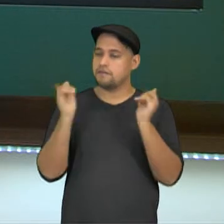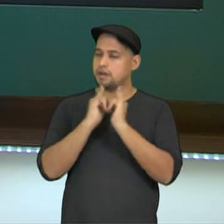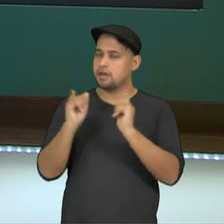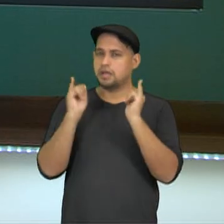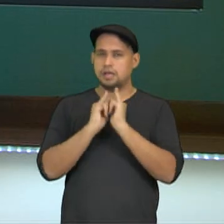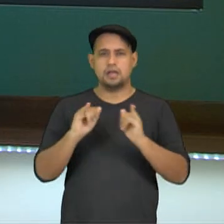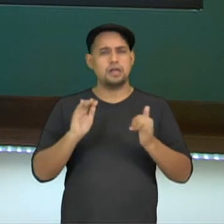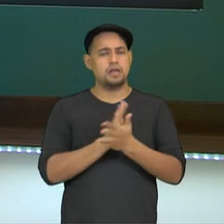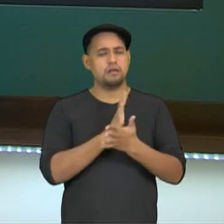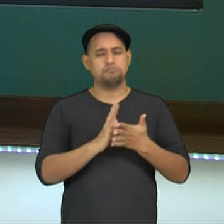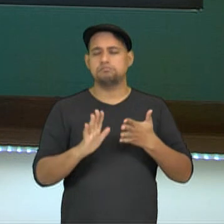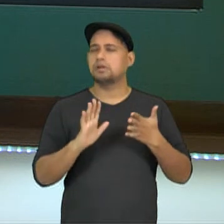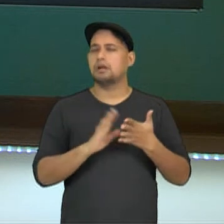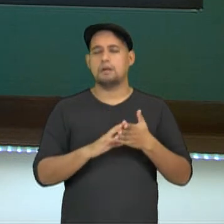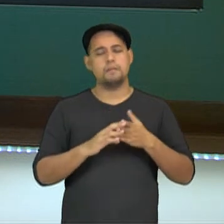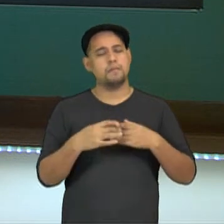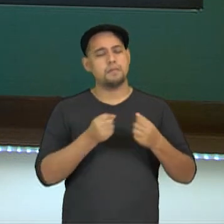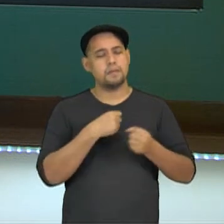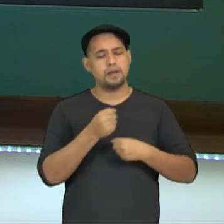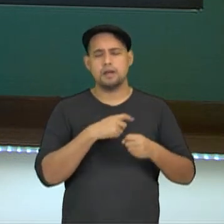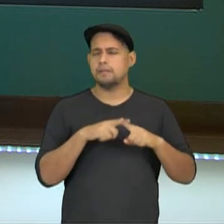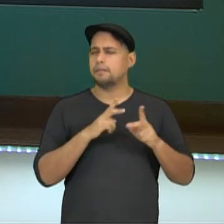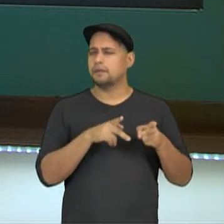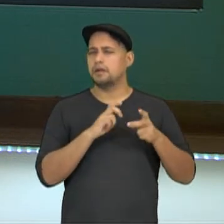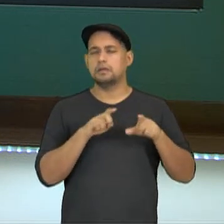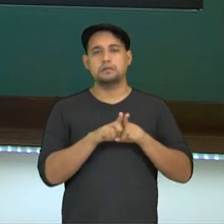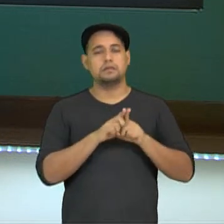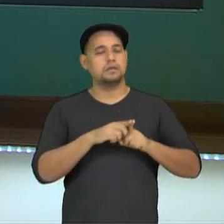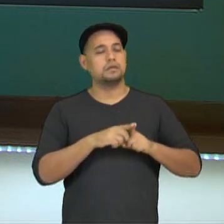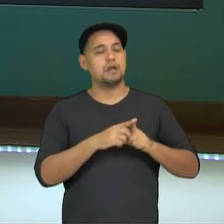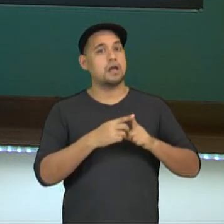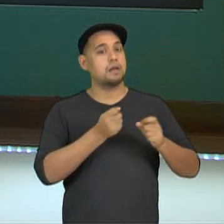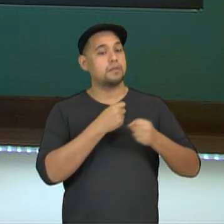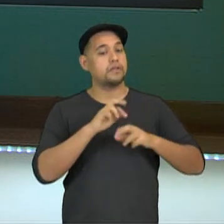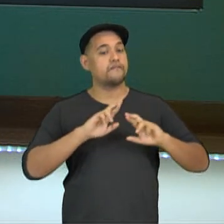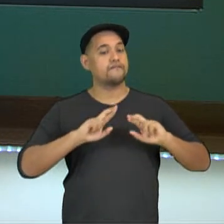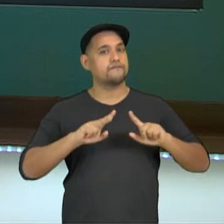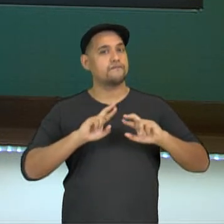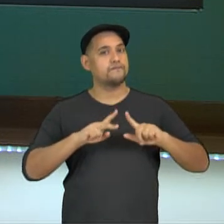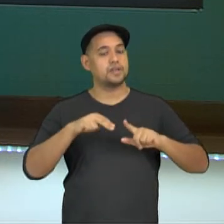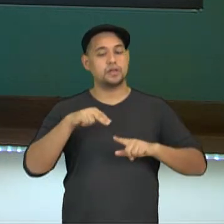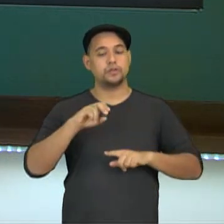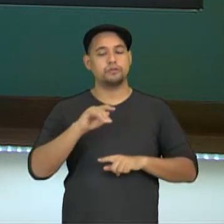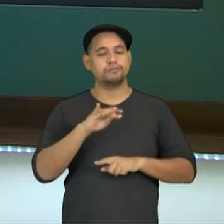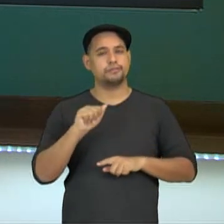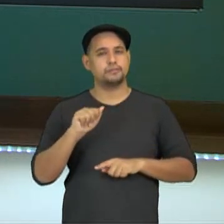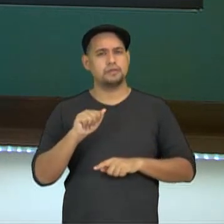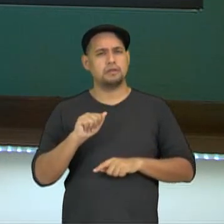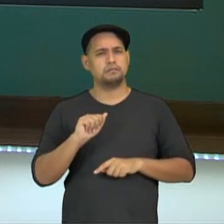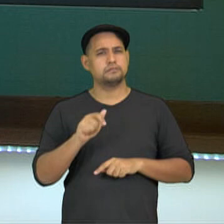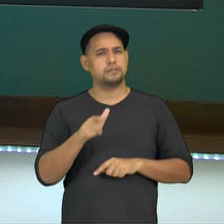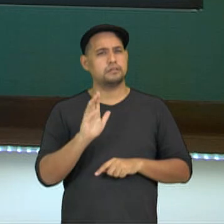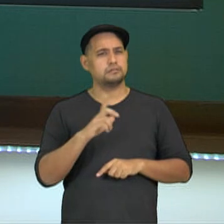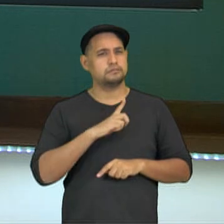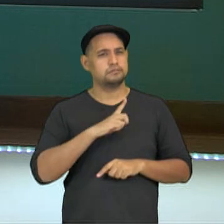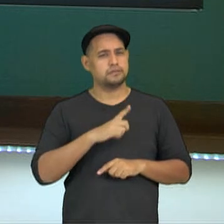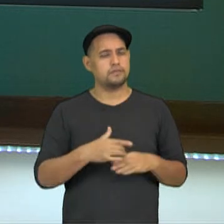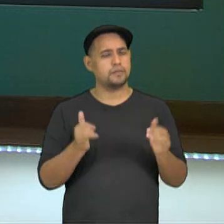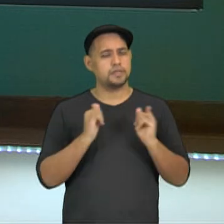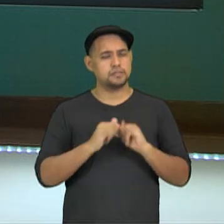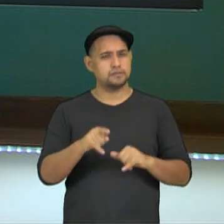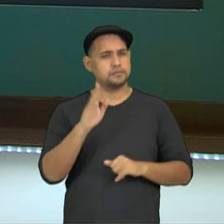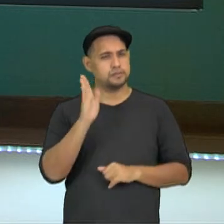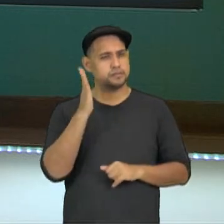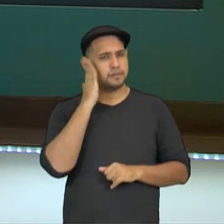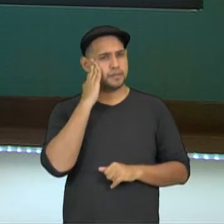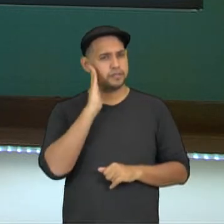a notícias e reportagens. Percebeu que a reportagem é diferente da notícia? Você já tinha essa informação? Você já